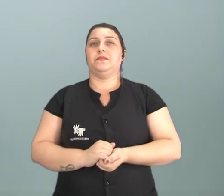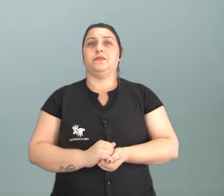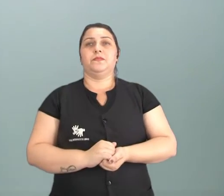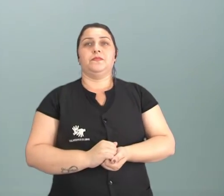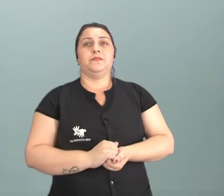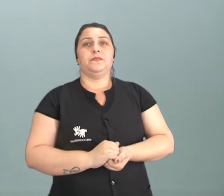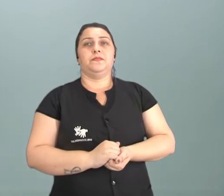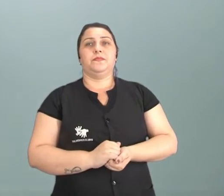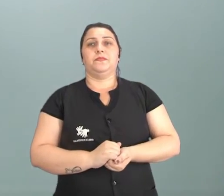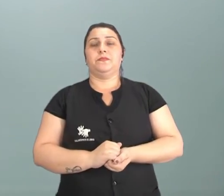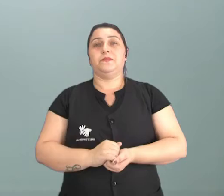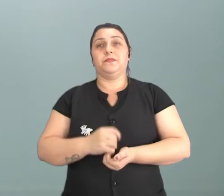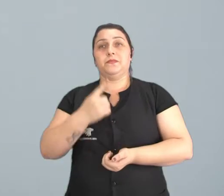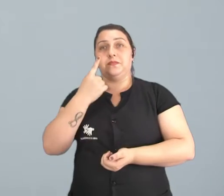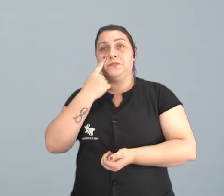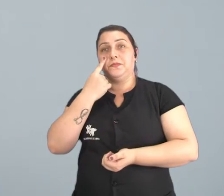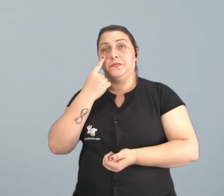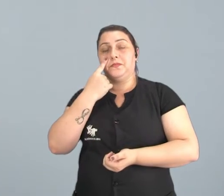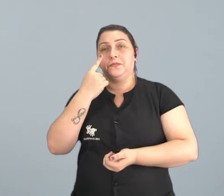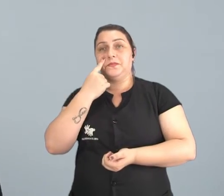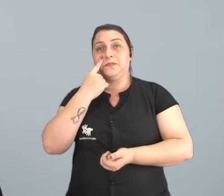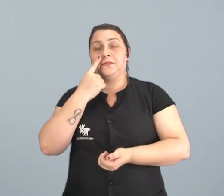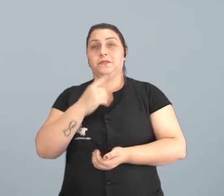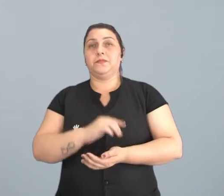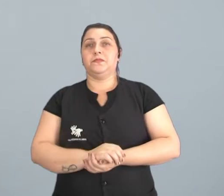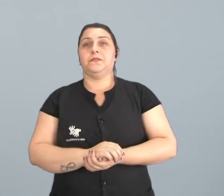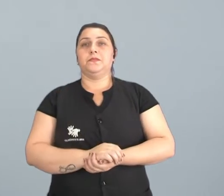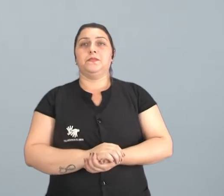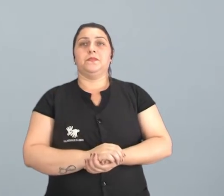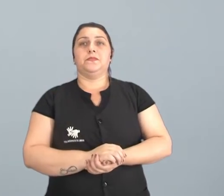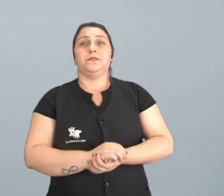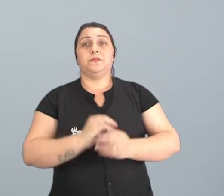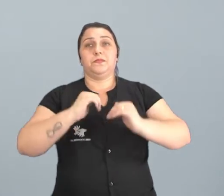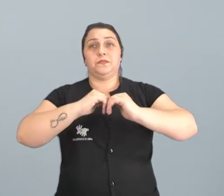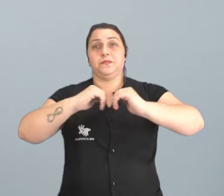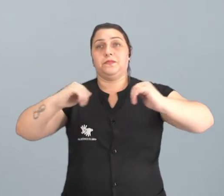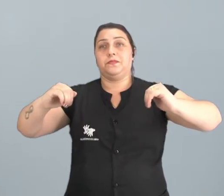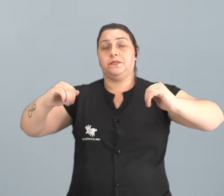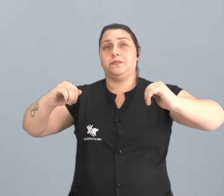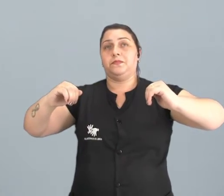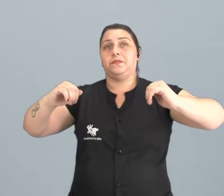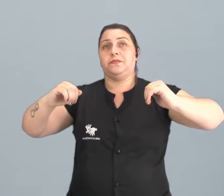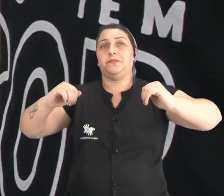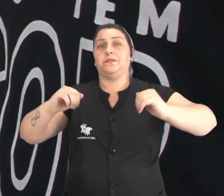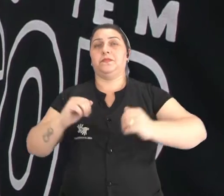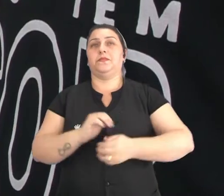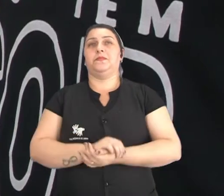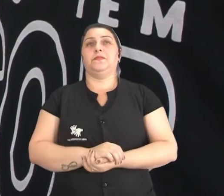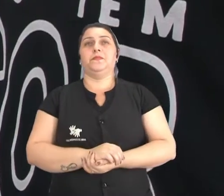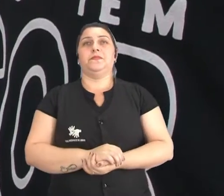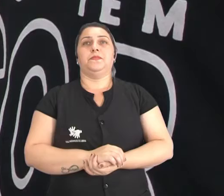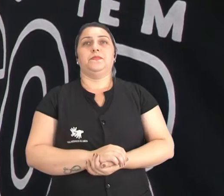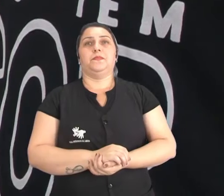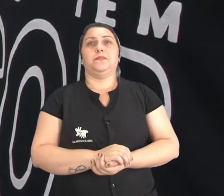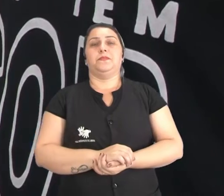com esse tema, falo desse tema nas minhas aulas. Por que eu faço essa separação, gente, ó? Porque aqui é